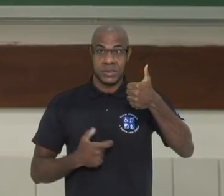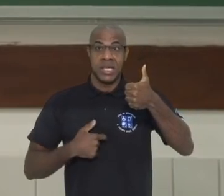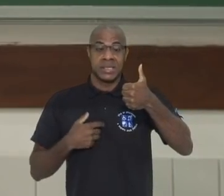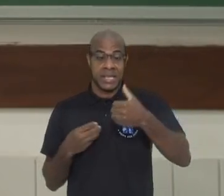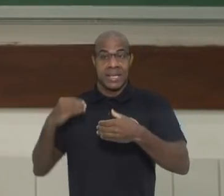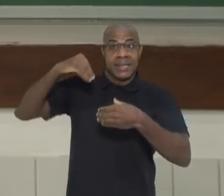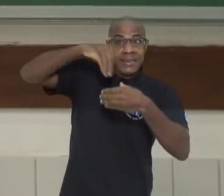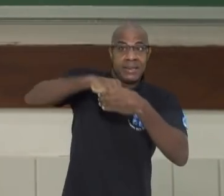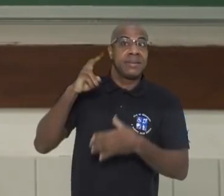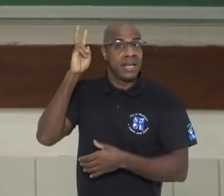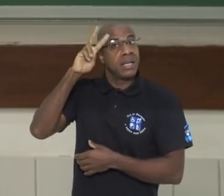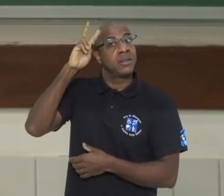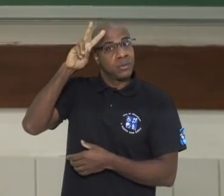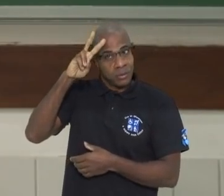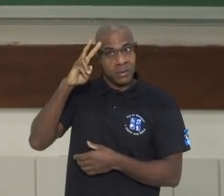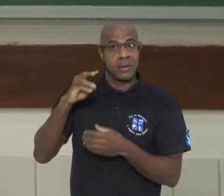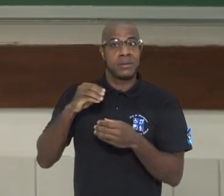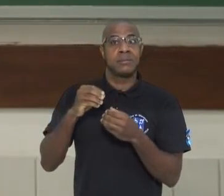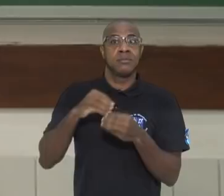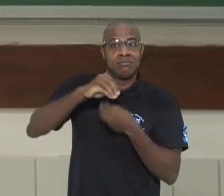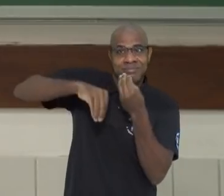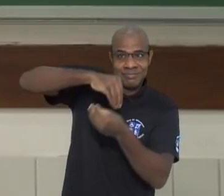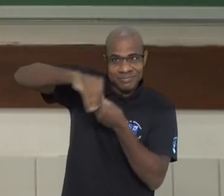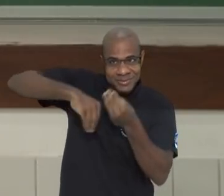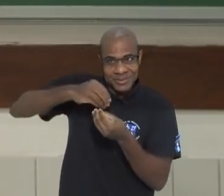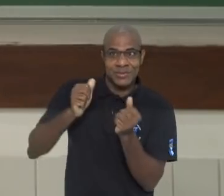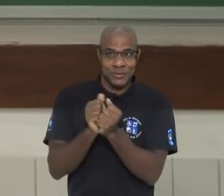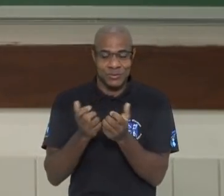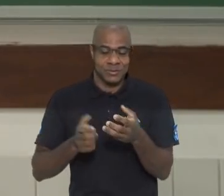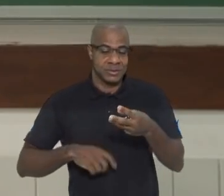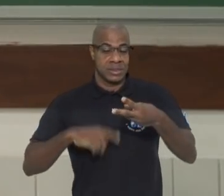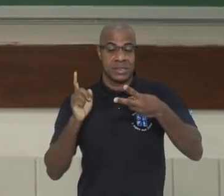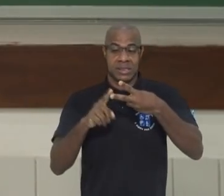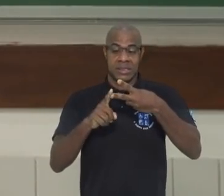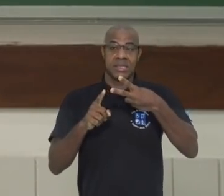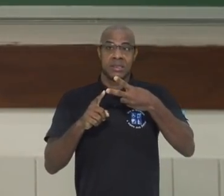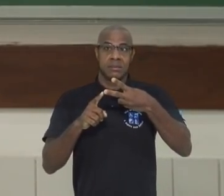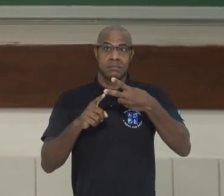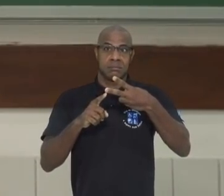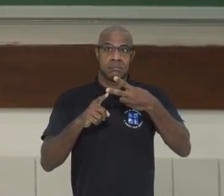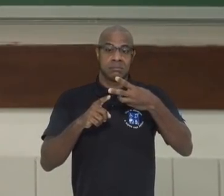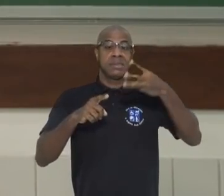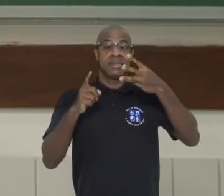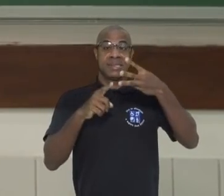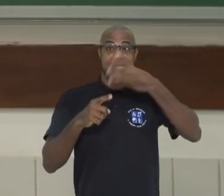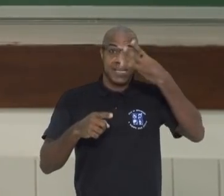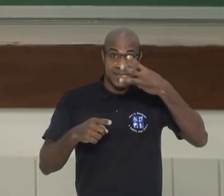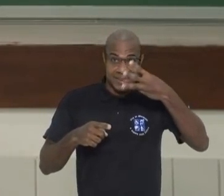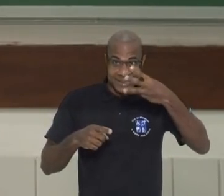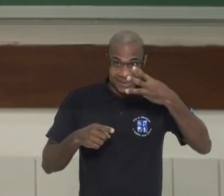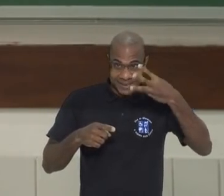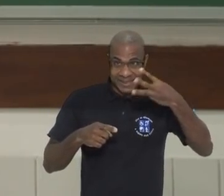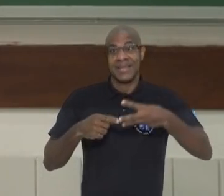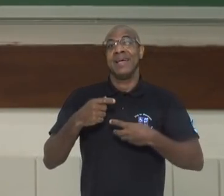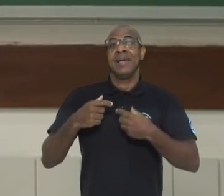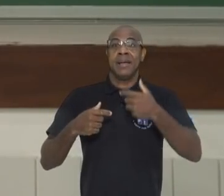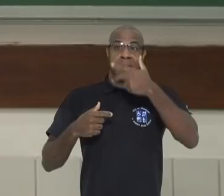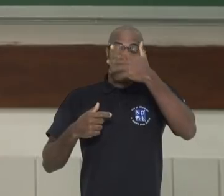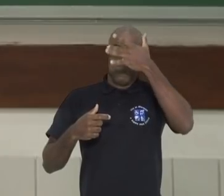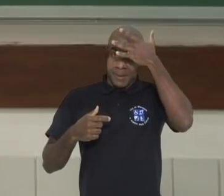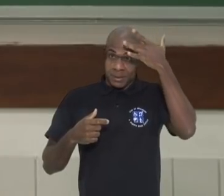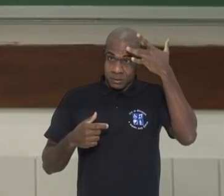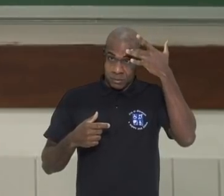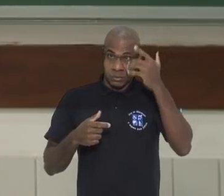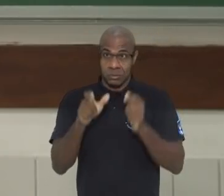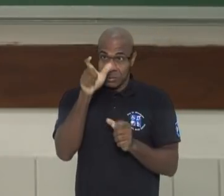participa da história. O narrador em terceira pessoa, que ele não participa da história, ele